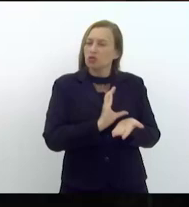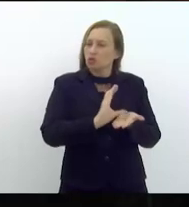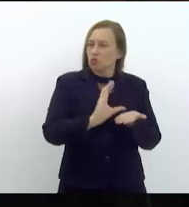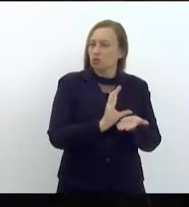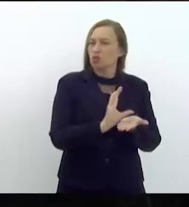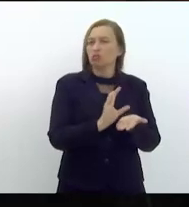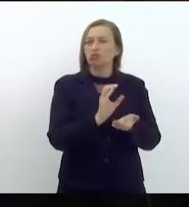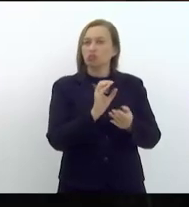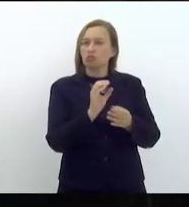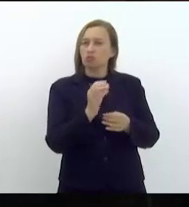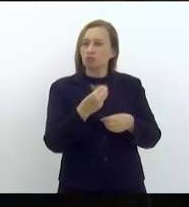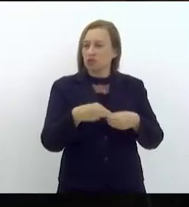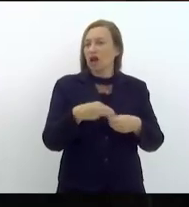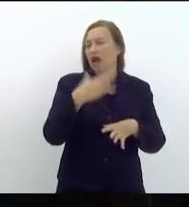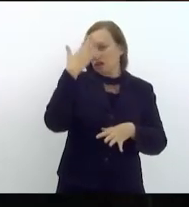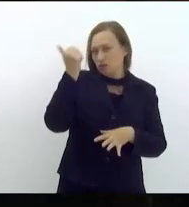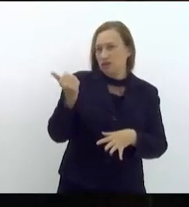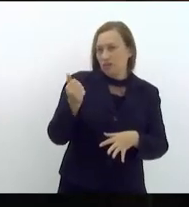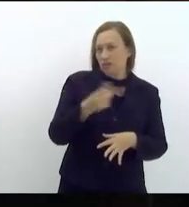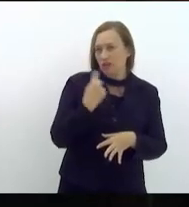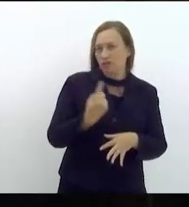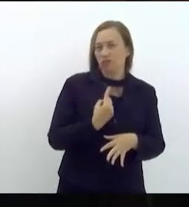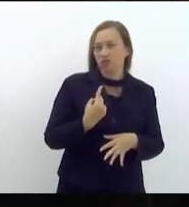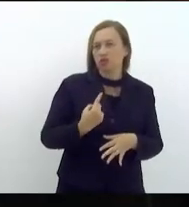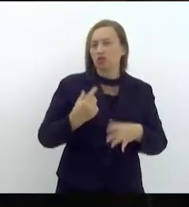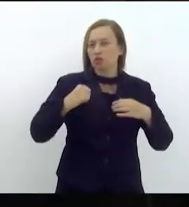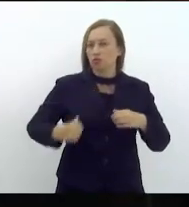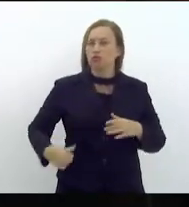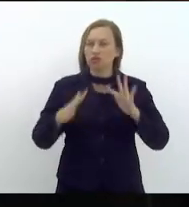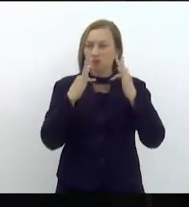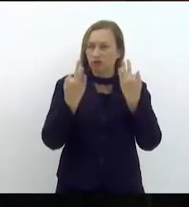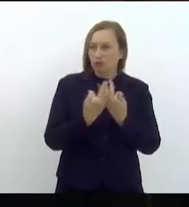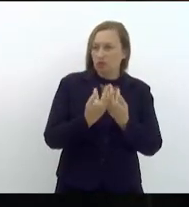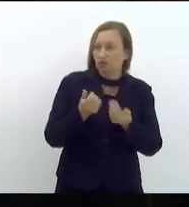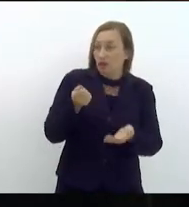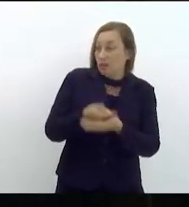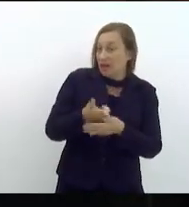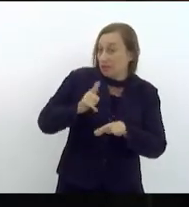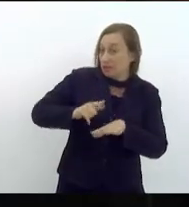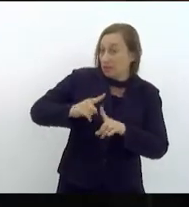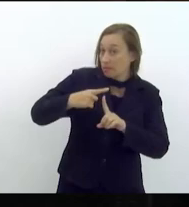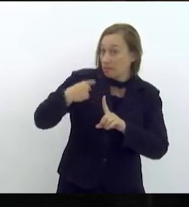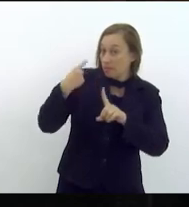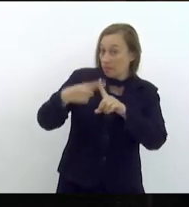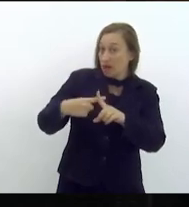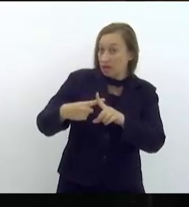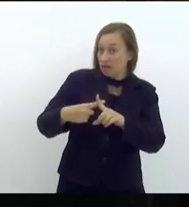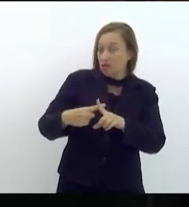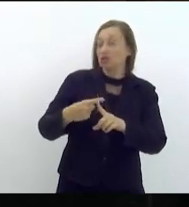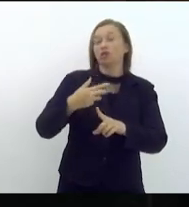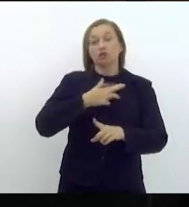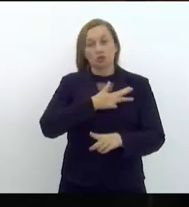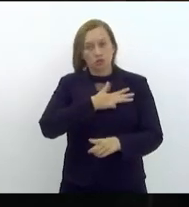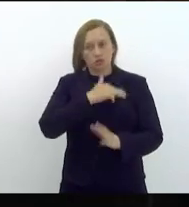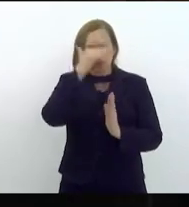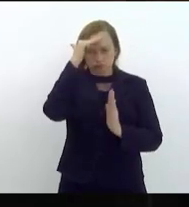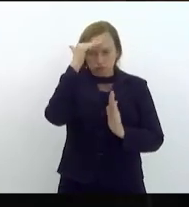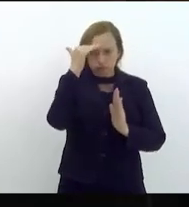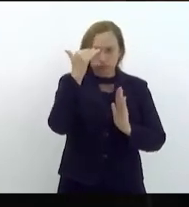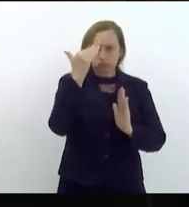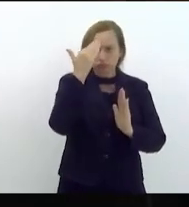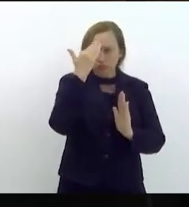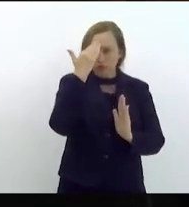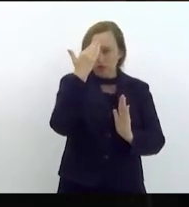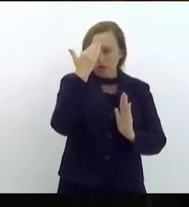porque a gente sabe que agora o bolsa família é pujante vai pagar mais governo Lula tá cumprindo a sua promessa de campanha